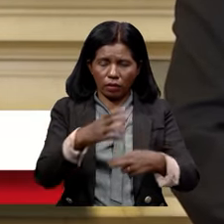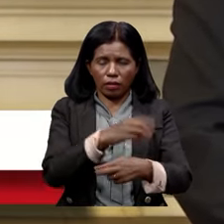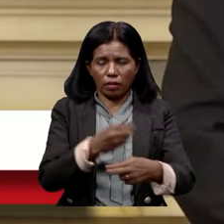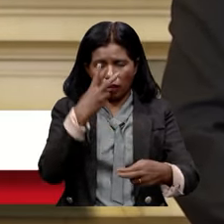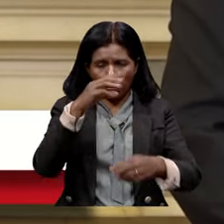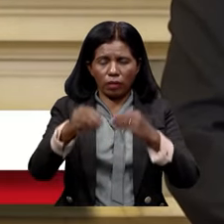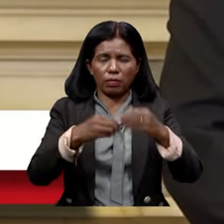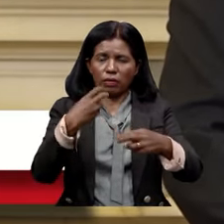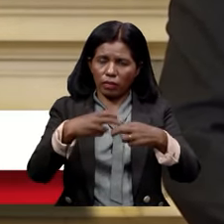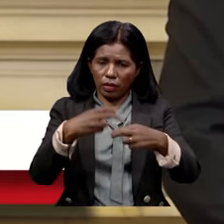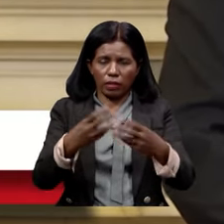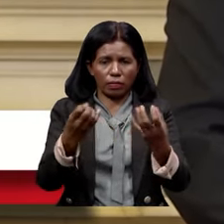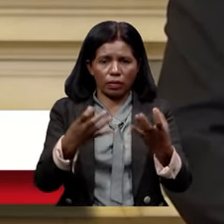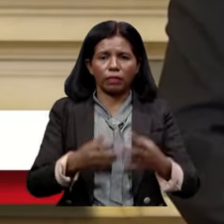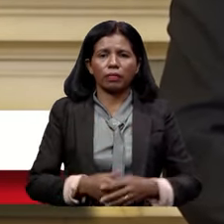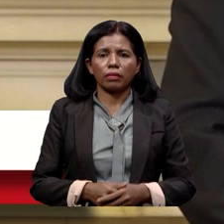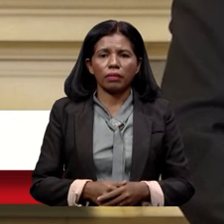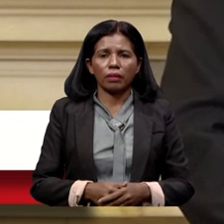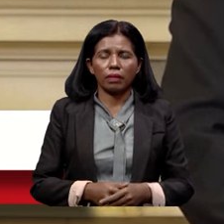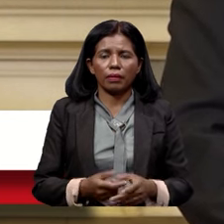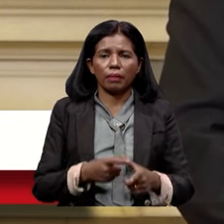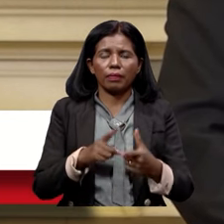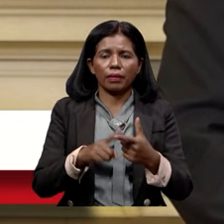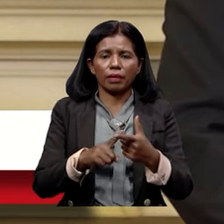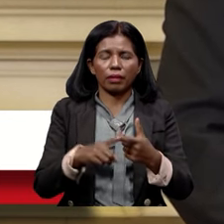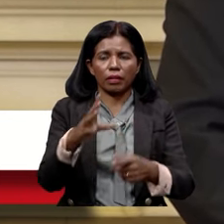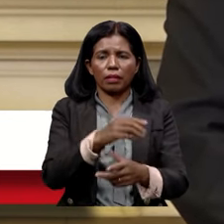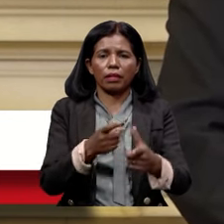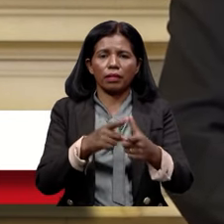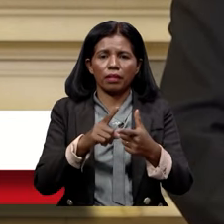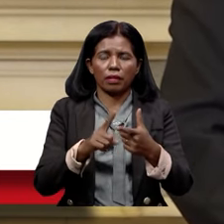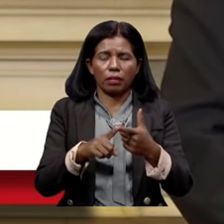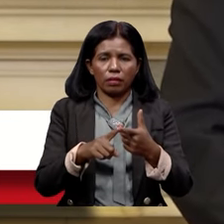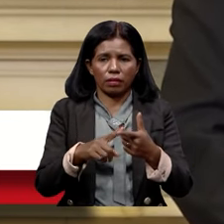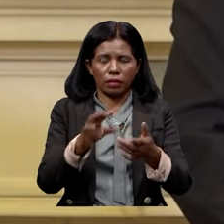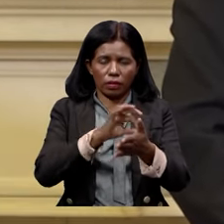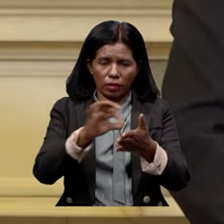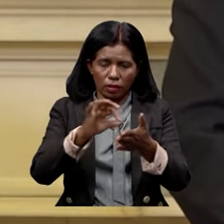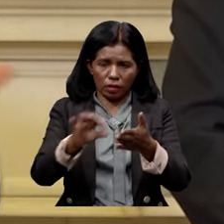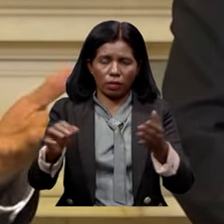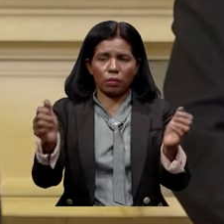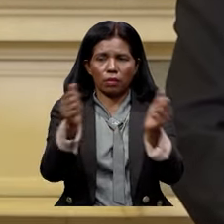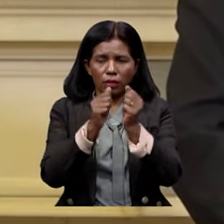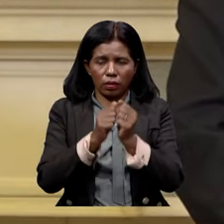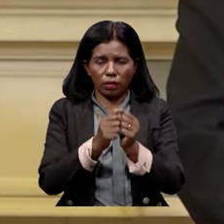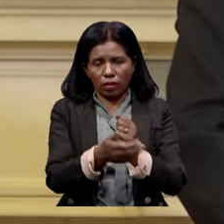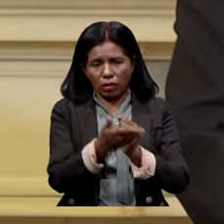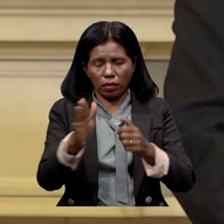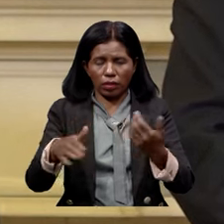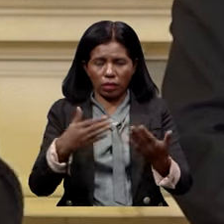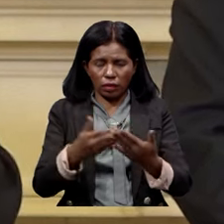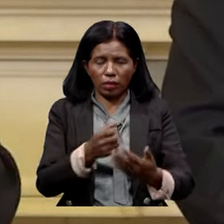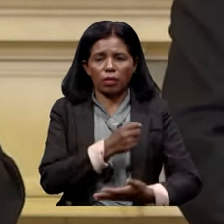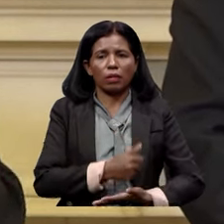obstáculos, muitos desafios e contamos com a pronta